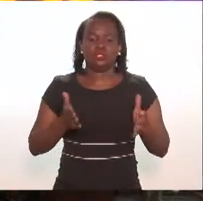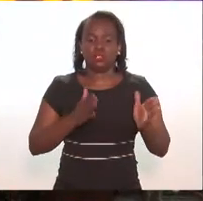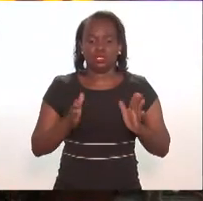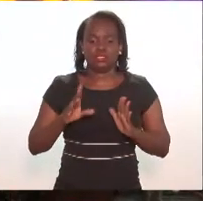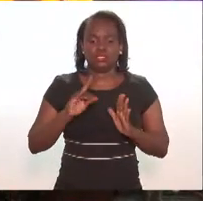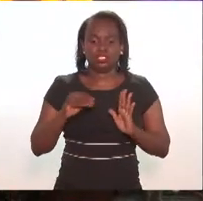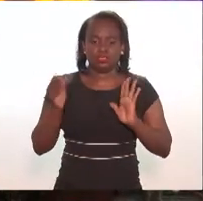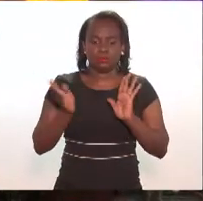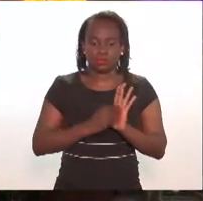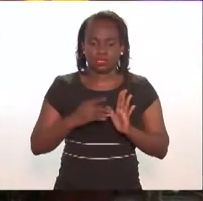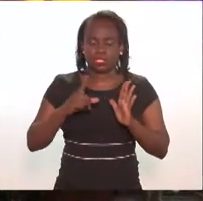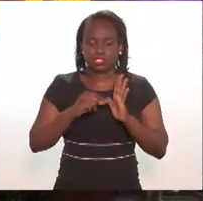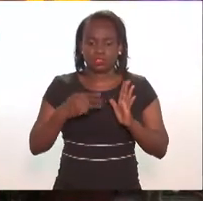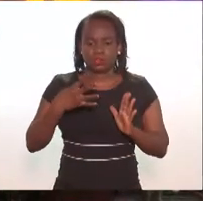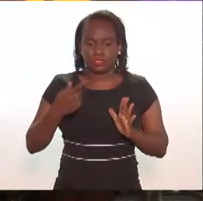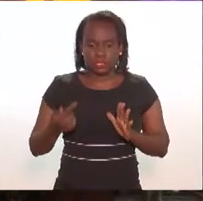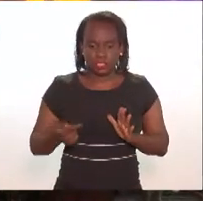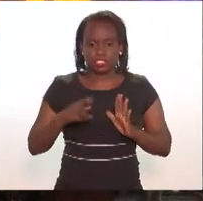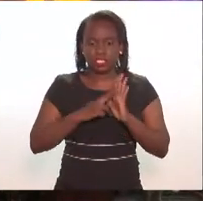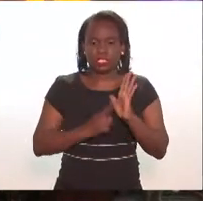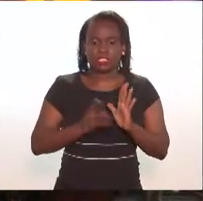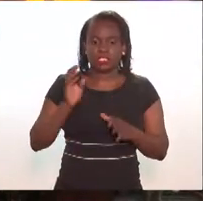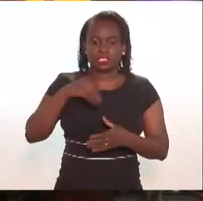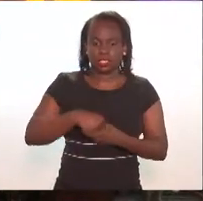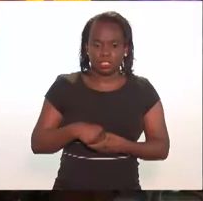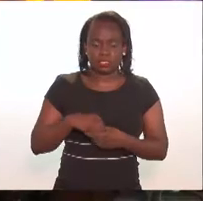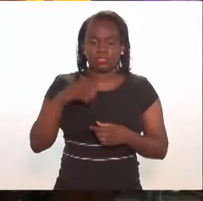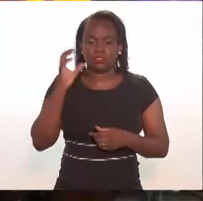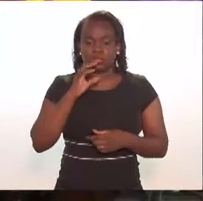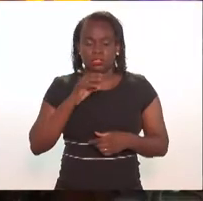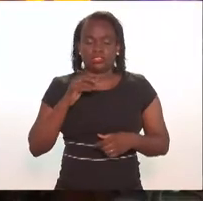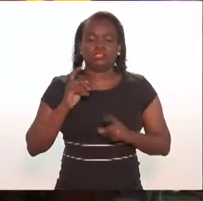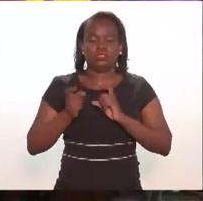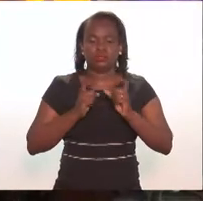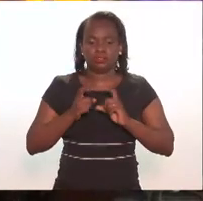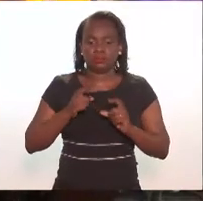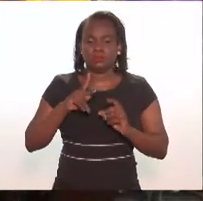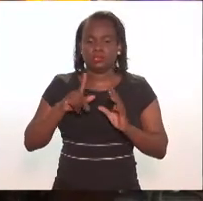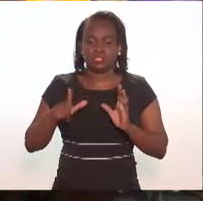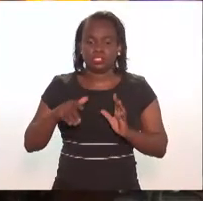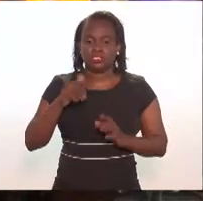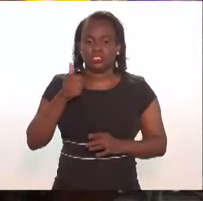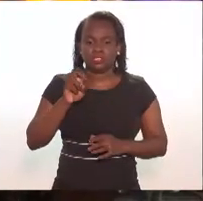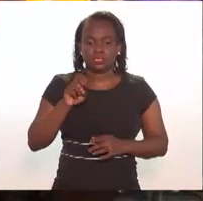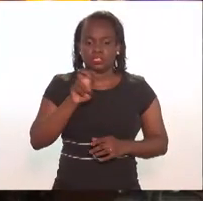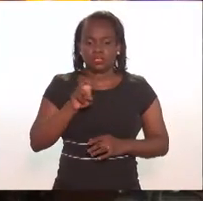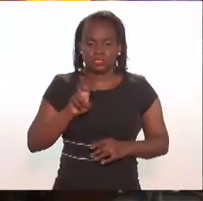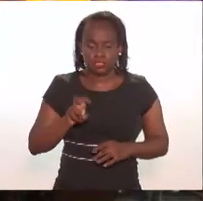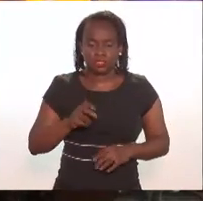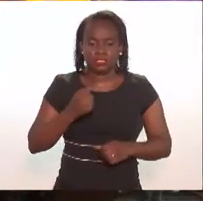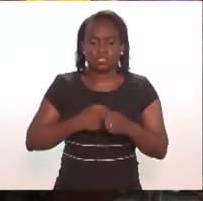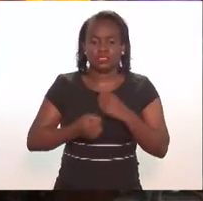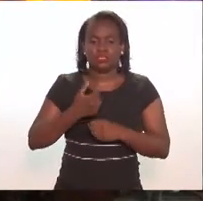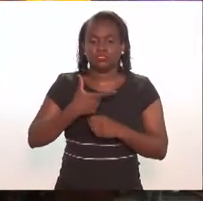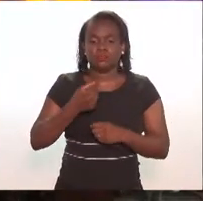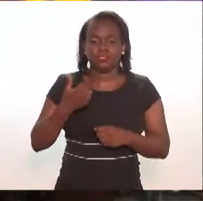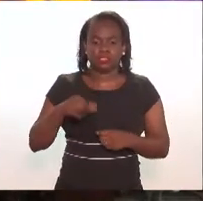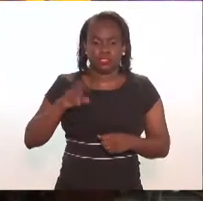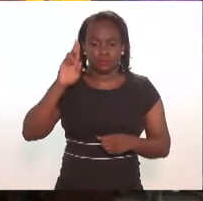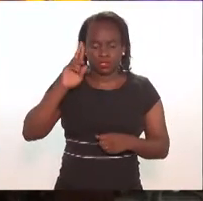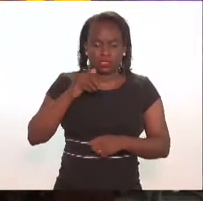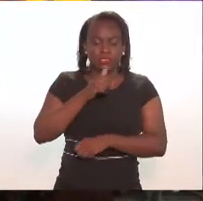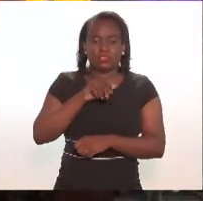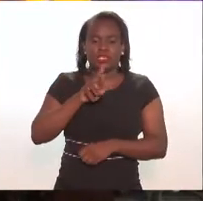ordem do dia, de acordo com o parágrafo 1º do artigo 47 do Regimento Interno, em tramitação ordinária, primeira discussão, Projeto de Lei 1555, de 19, de autoria da deputada